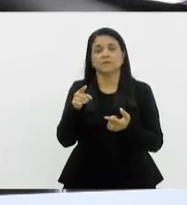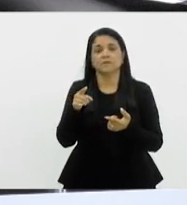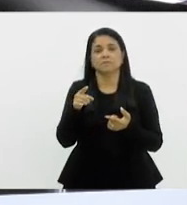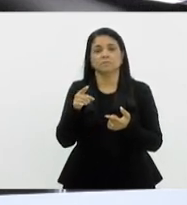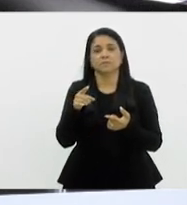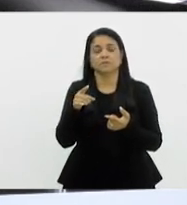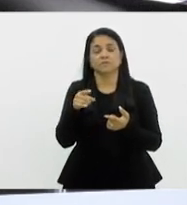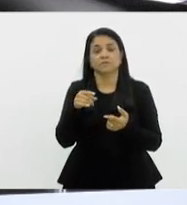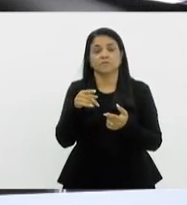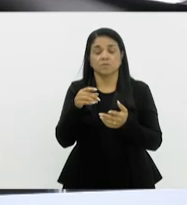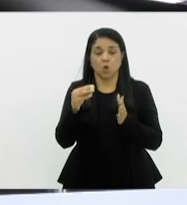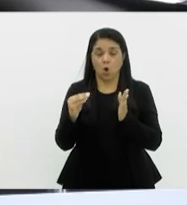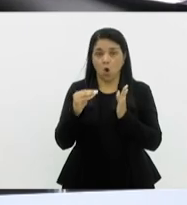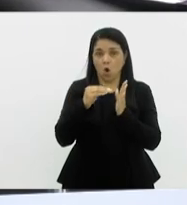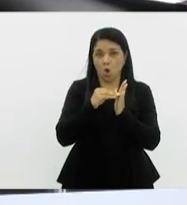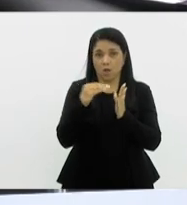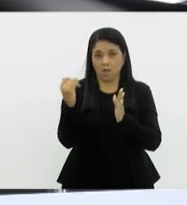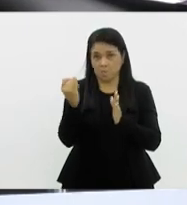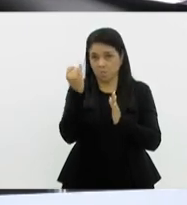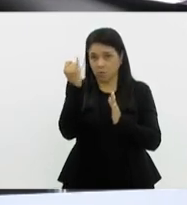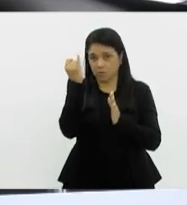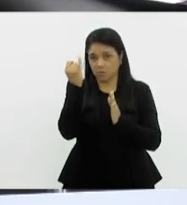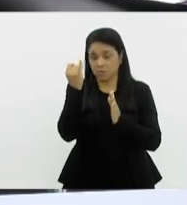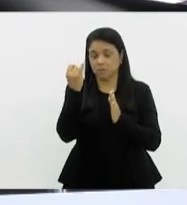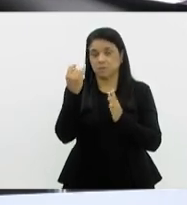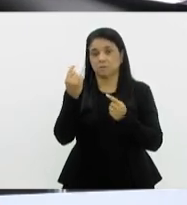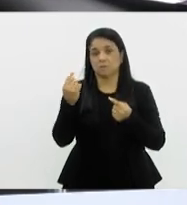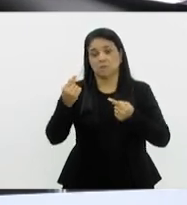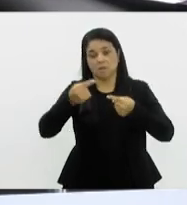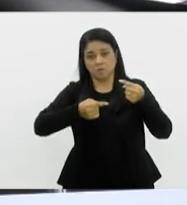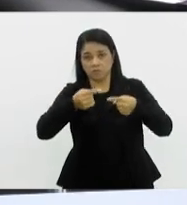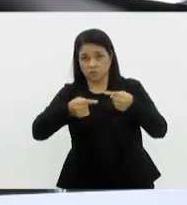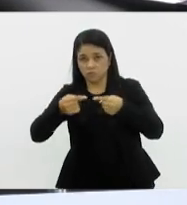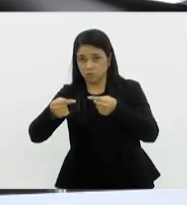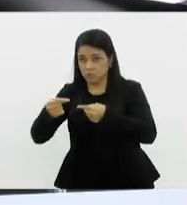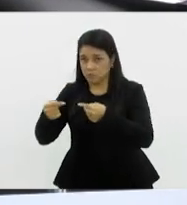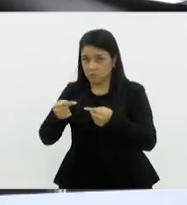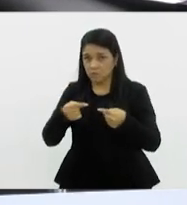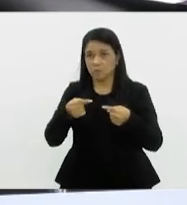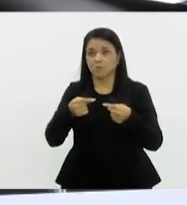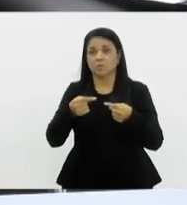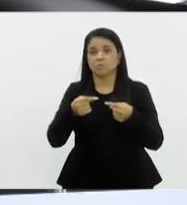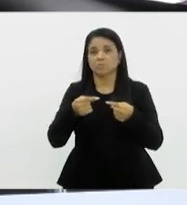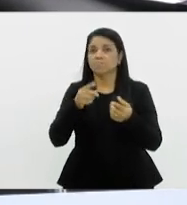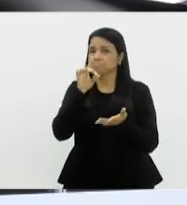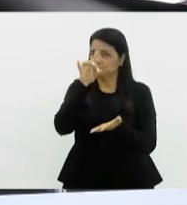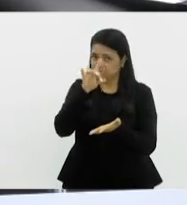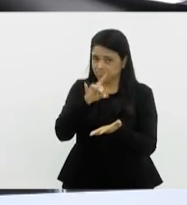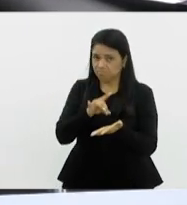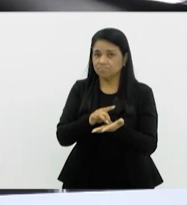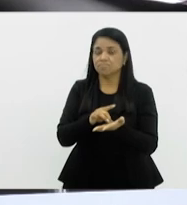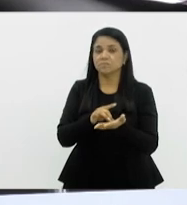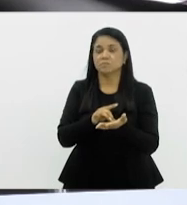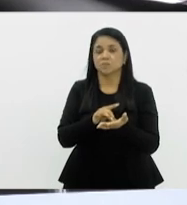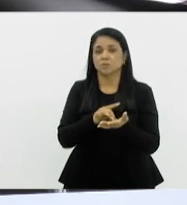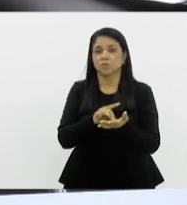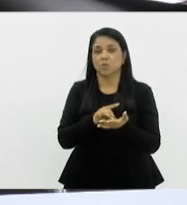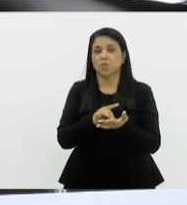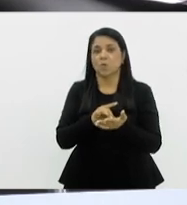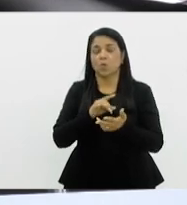sobre a importância de se provocar talvez uma discussão maior, é fato que, muitas das vezes, o próprio